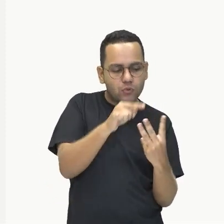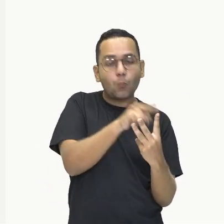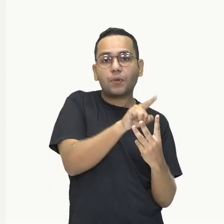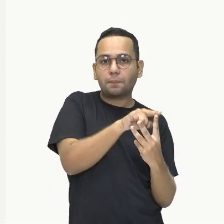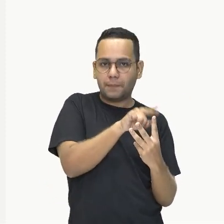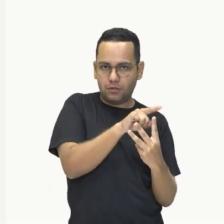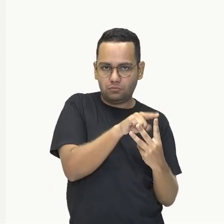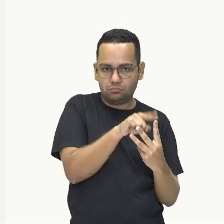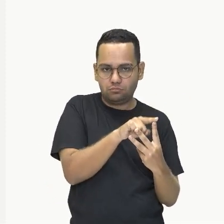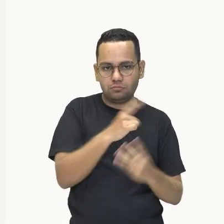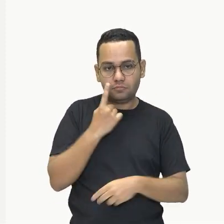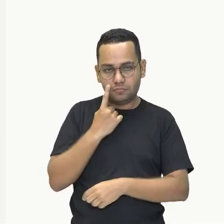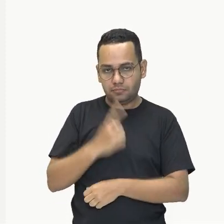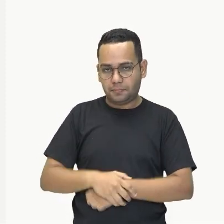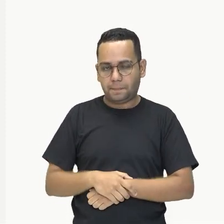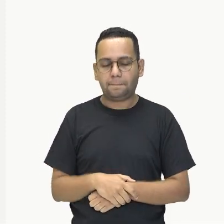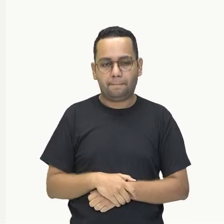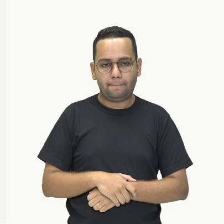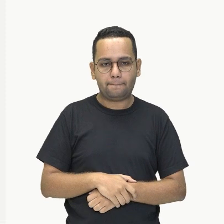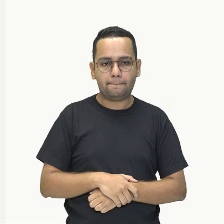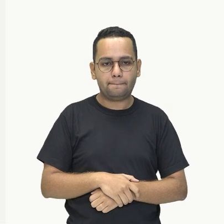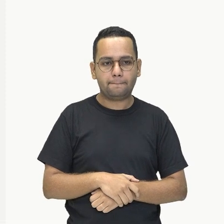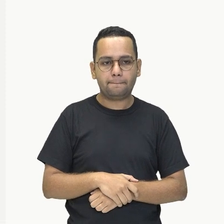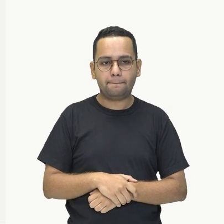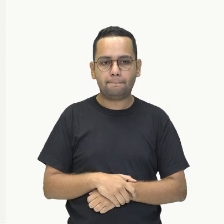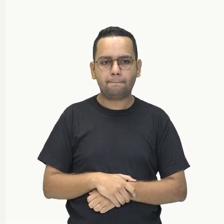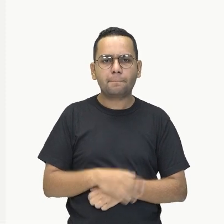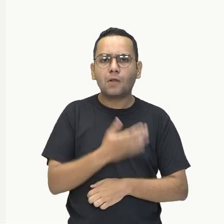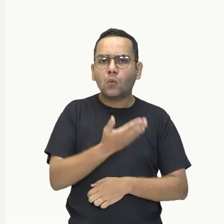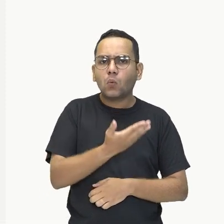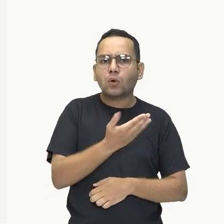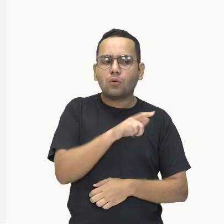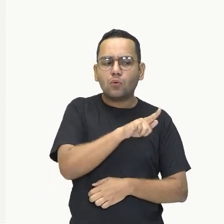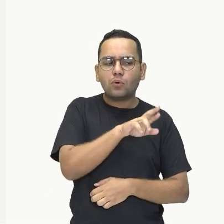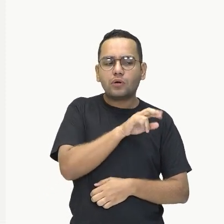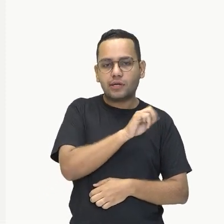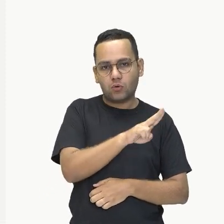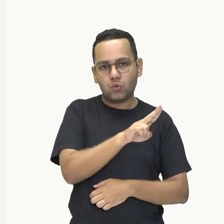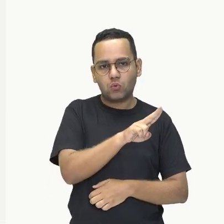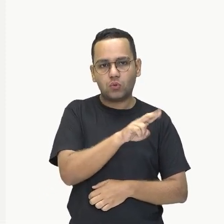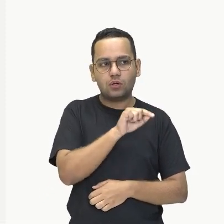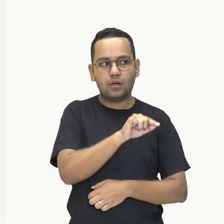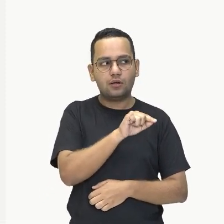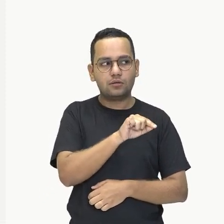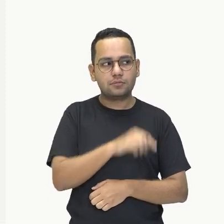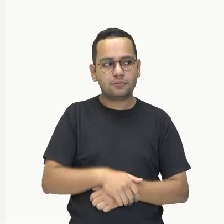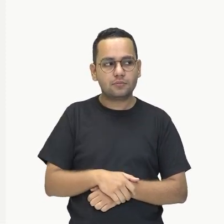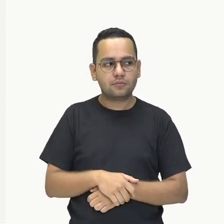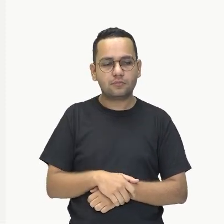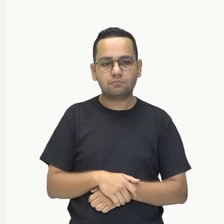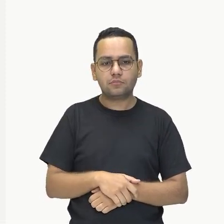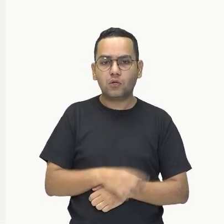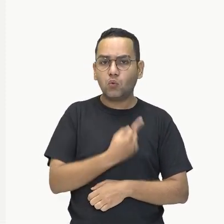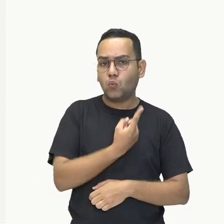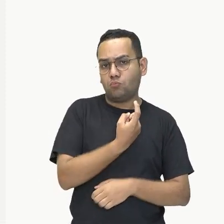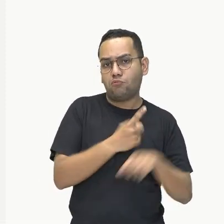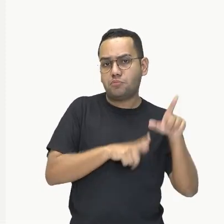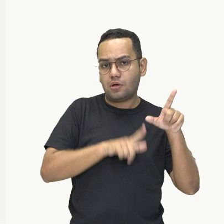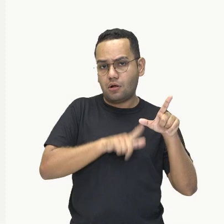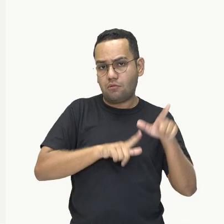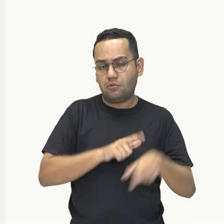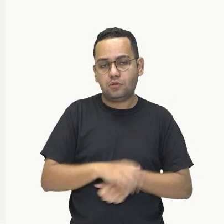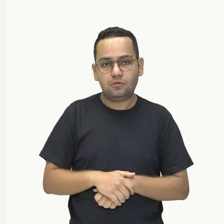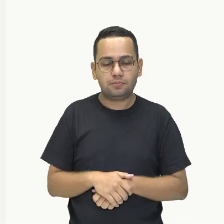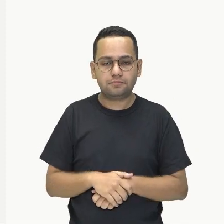que é o x ao quadrado. Ele é de qual grau? Só tenho apenas uma letra, né? Se eu só tenho